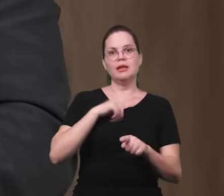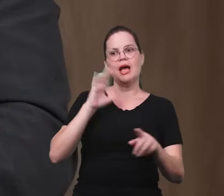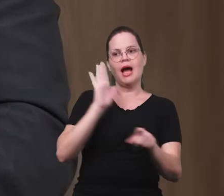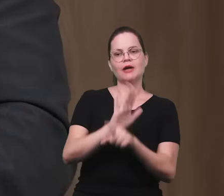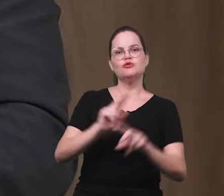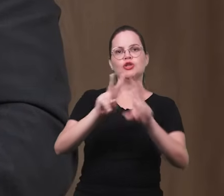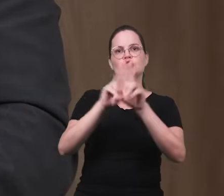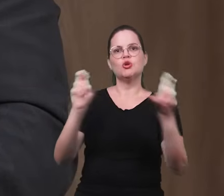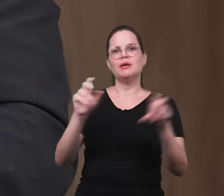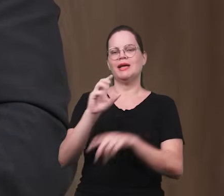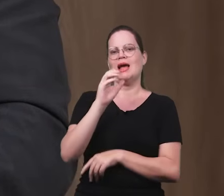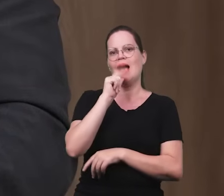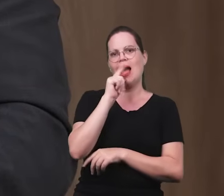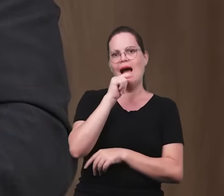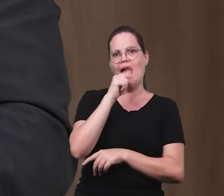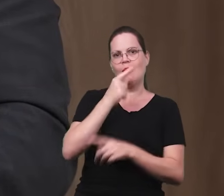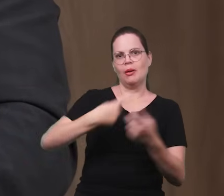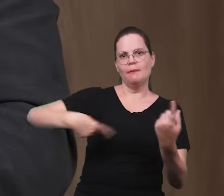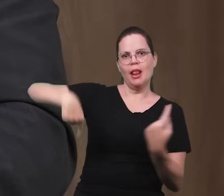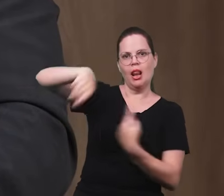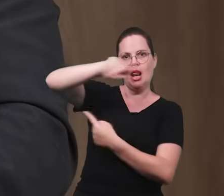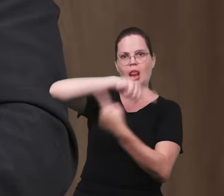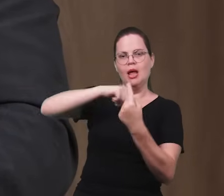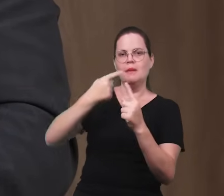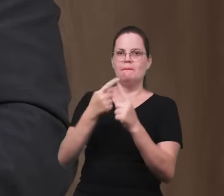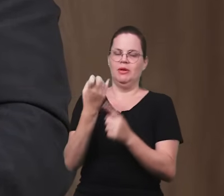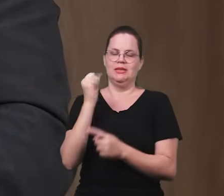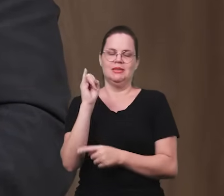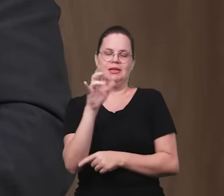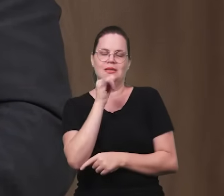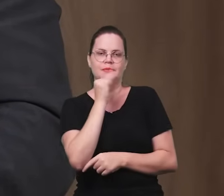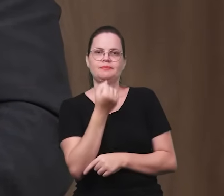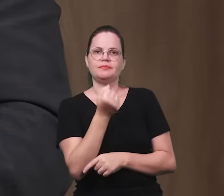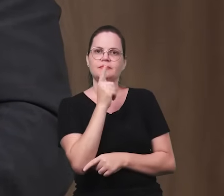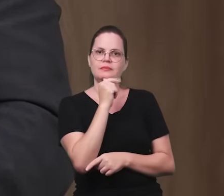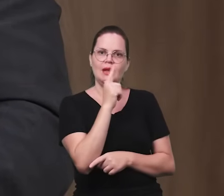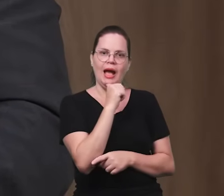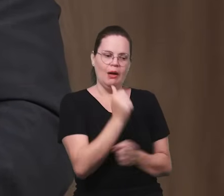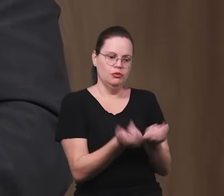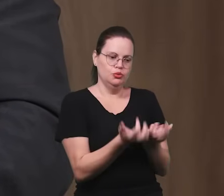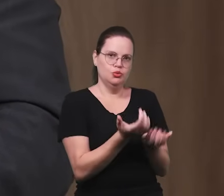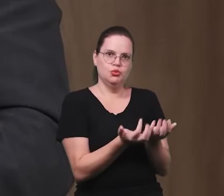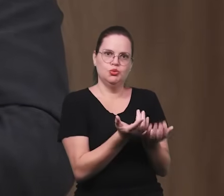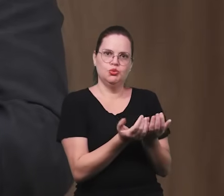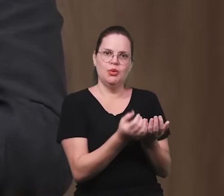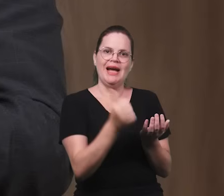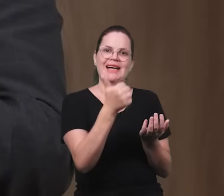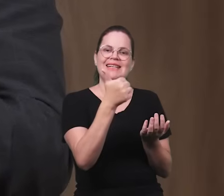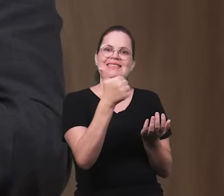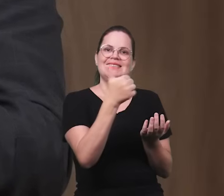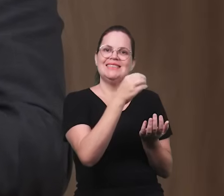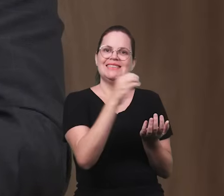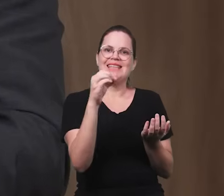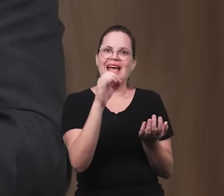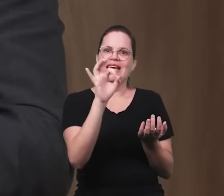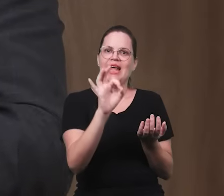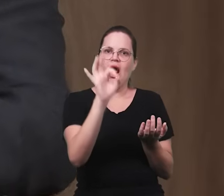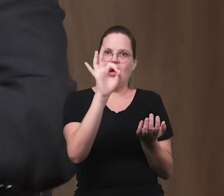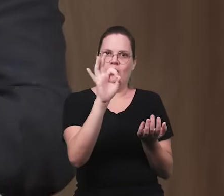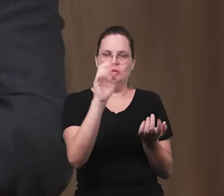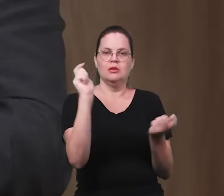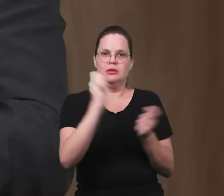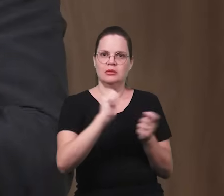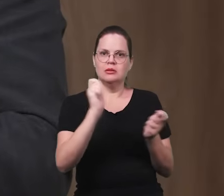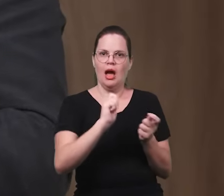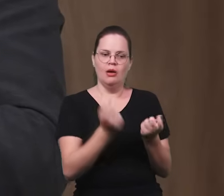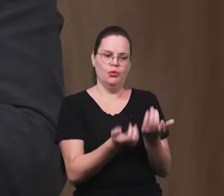Porque com a pressão de 1 atm, a água ferve a 100 graus. Ó. E se dobrasse, ela ferveria a 120, 130.